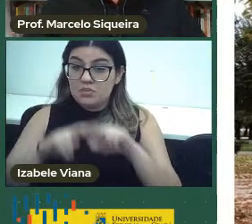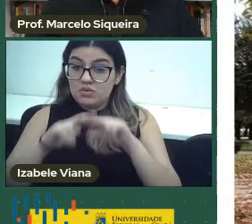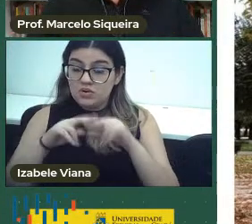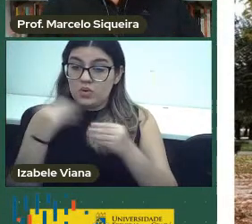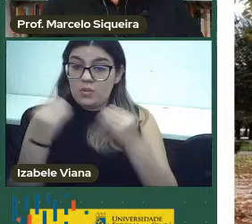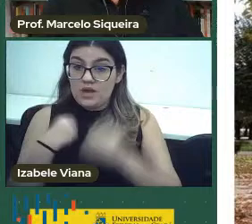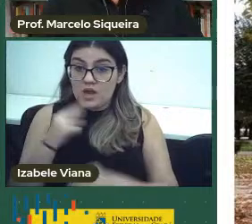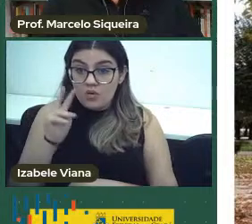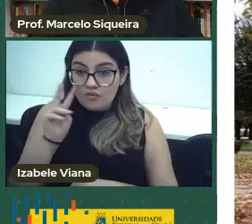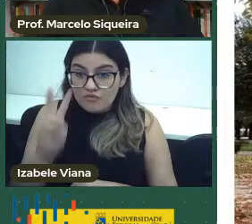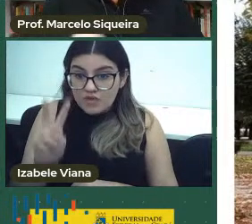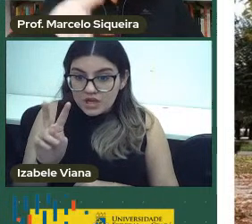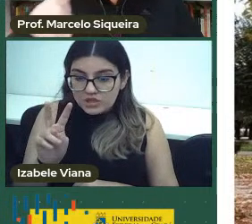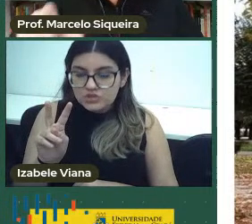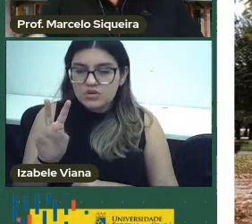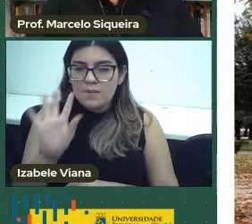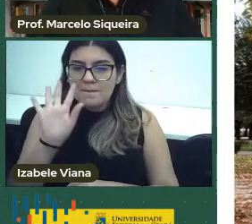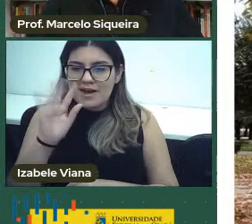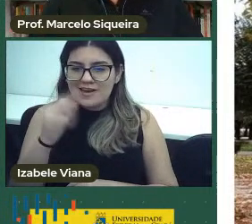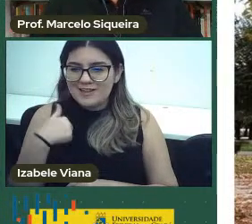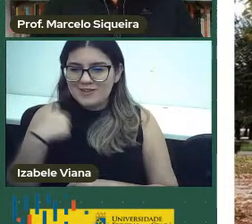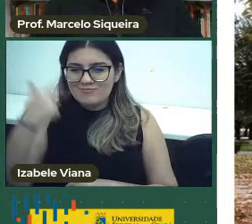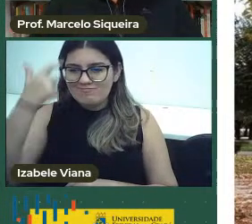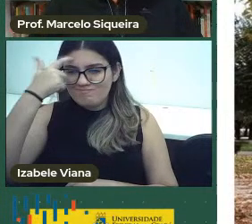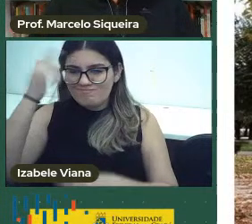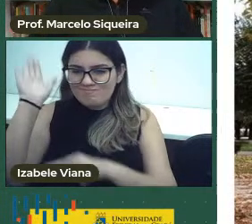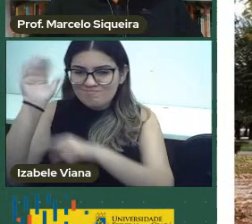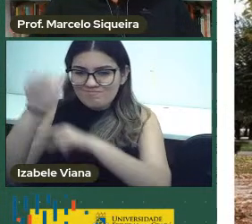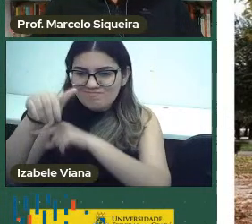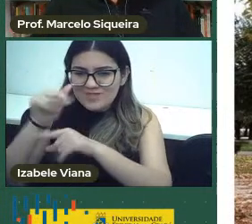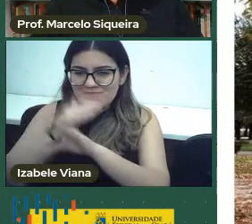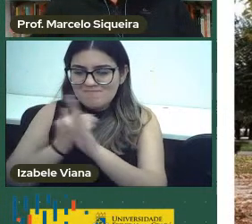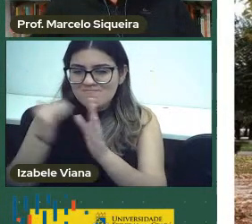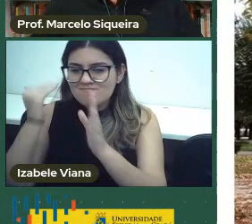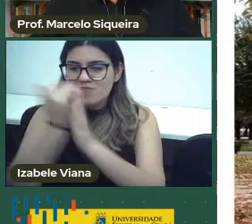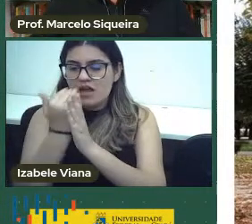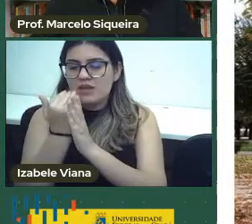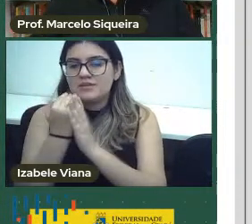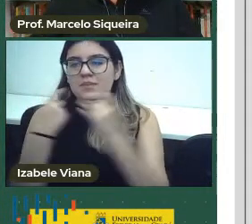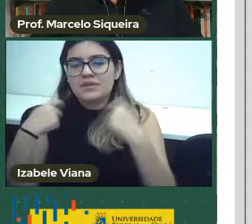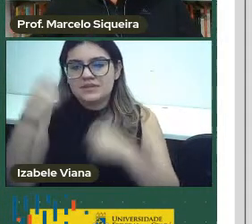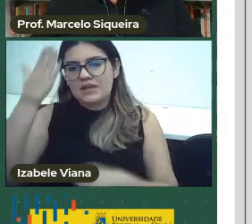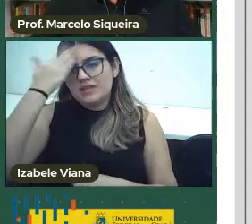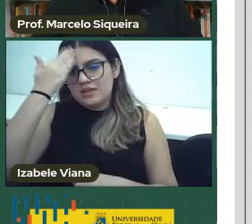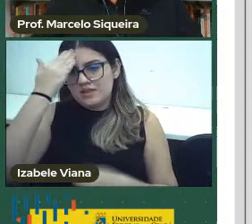além do que eu vejo, eu preciso compreender todas essas questões.